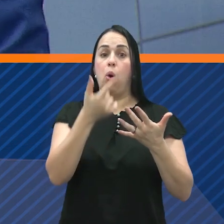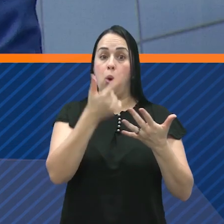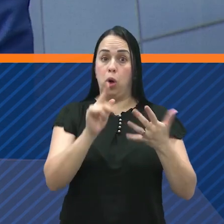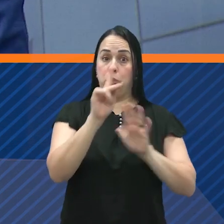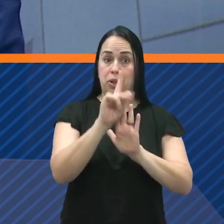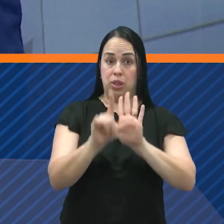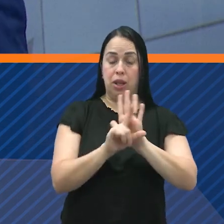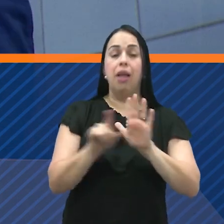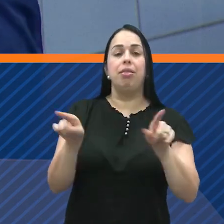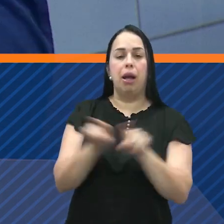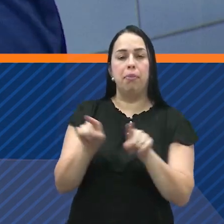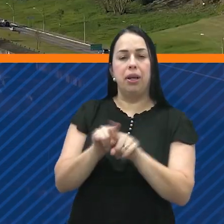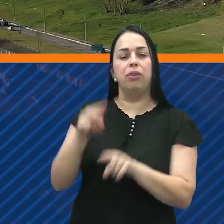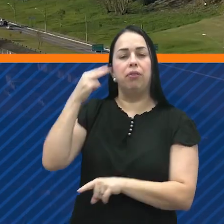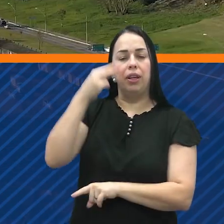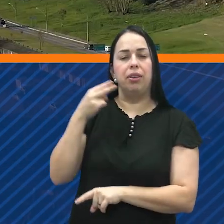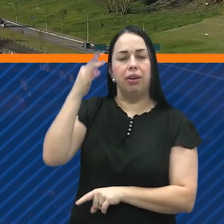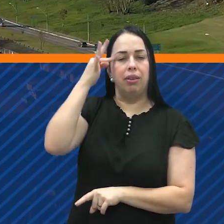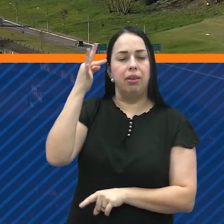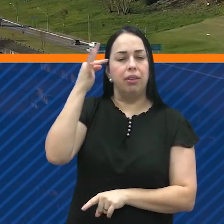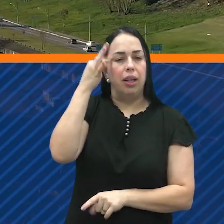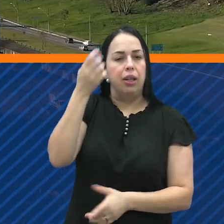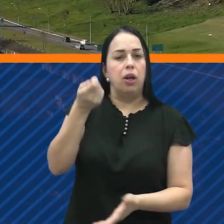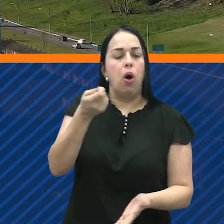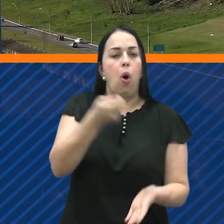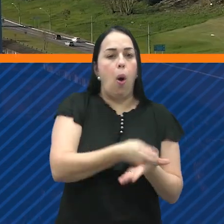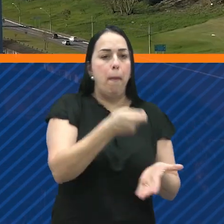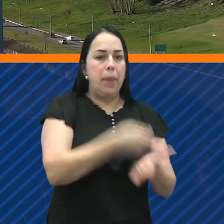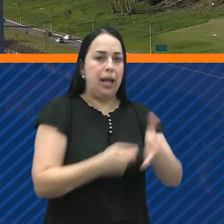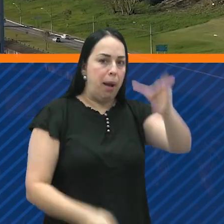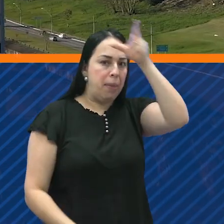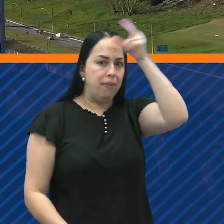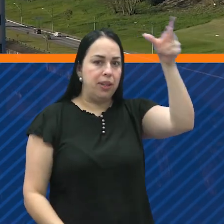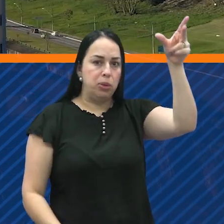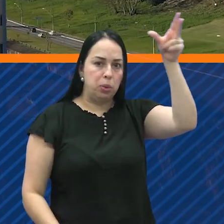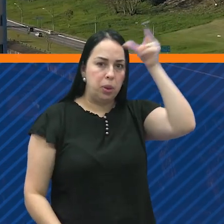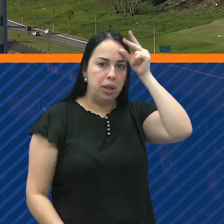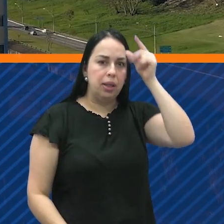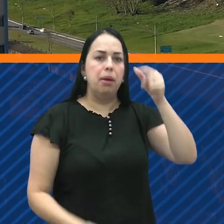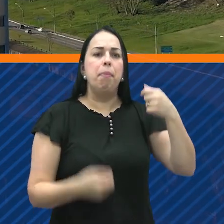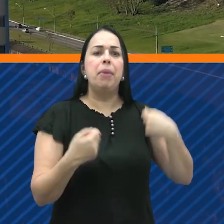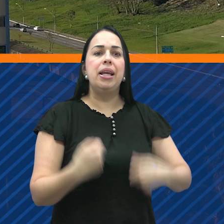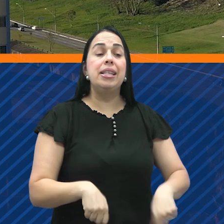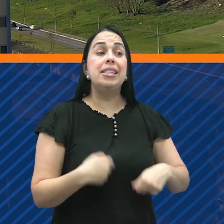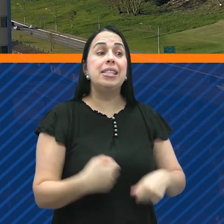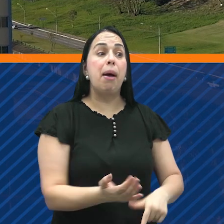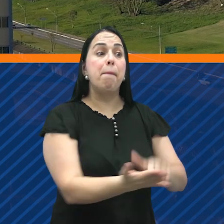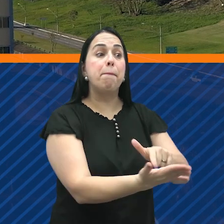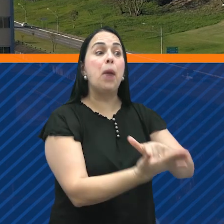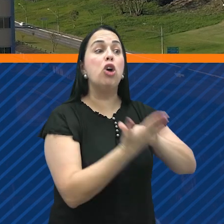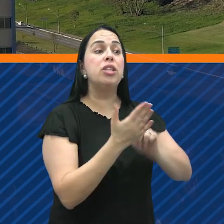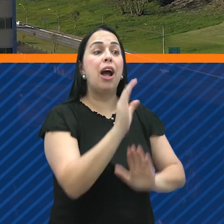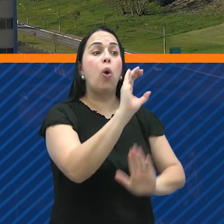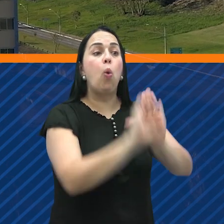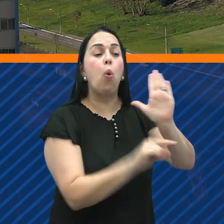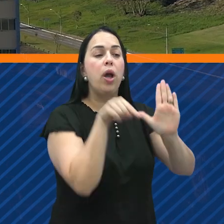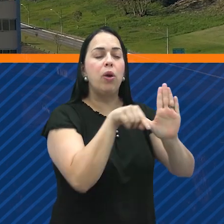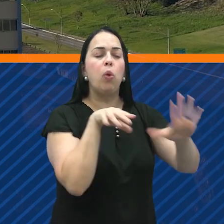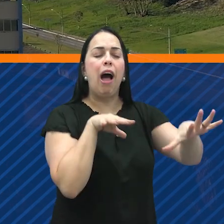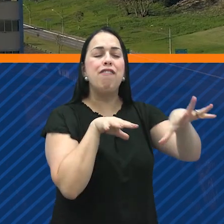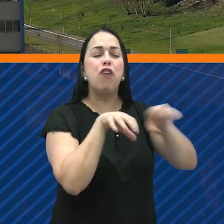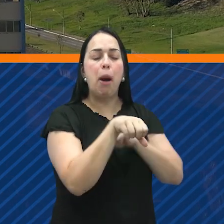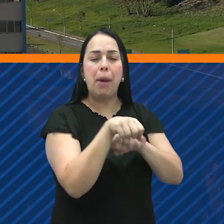do vereador Tomás Henrique pretende obrigar a administração municipal a exigir a apresentação de